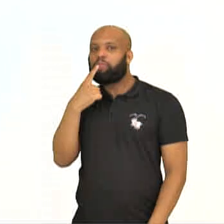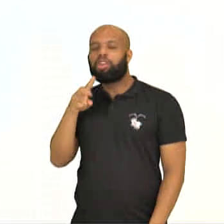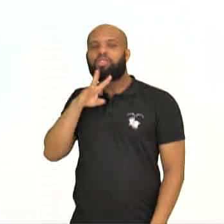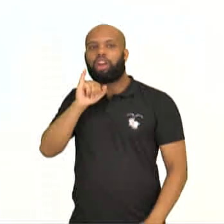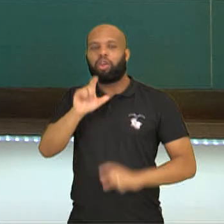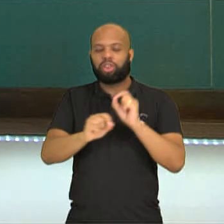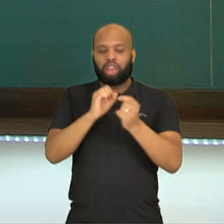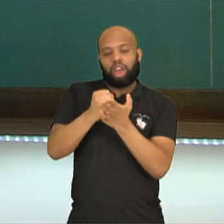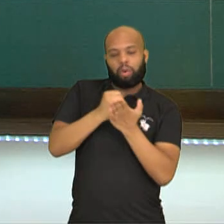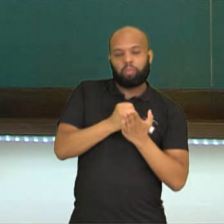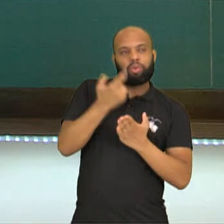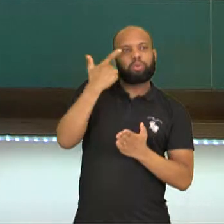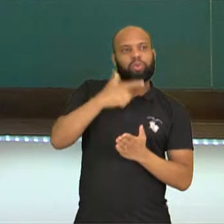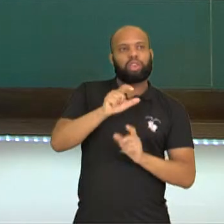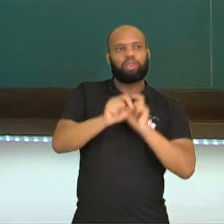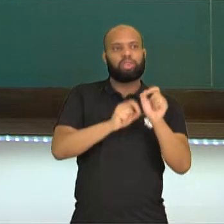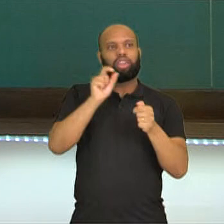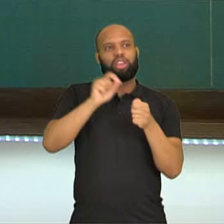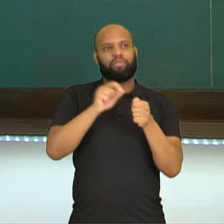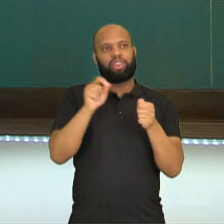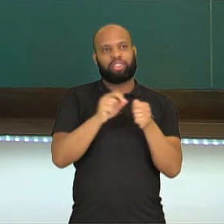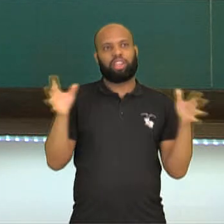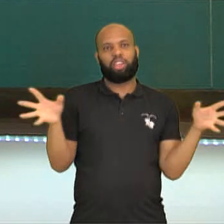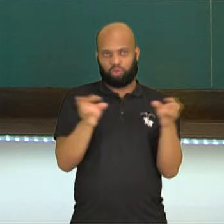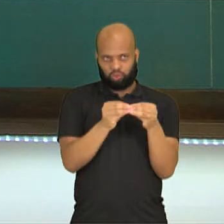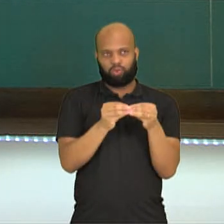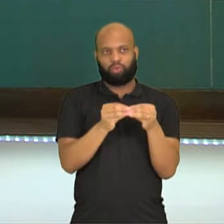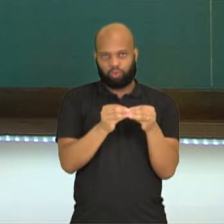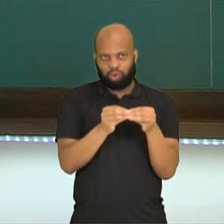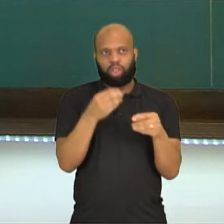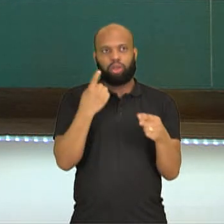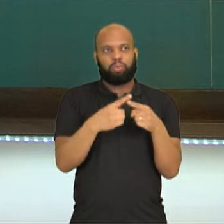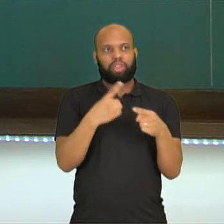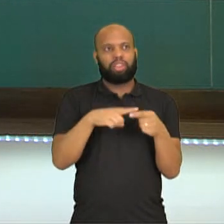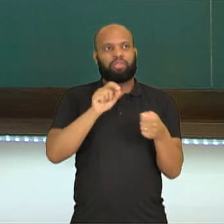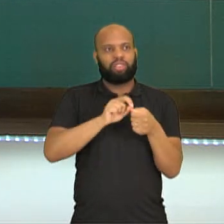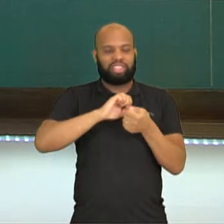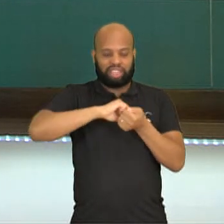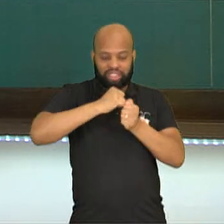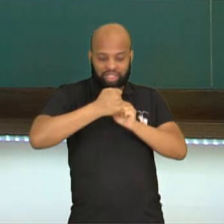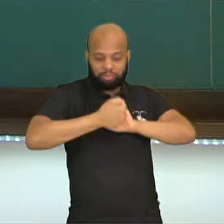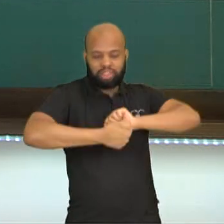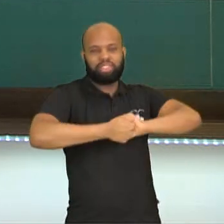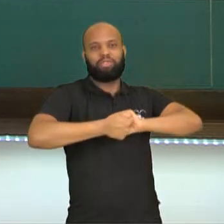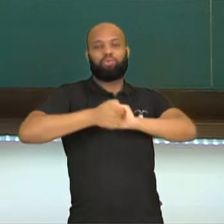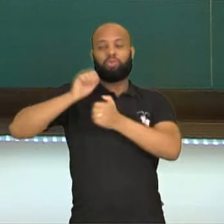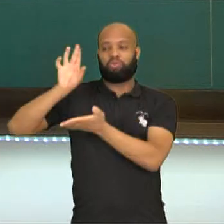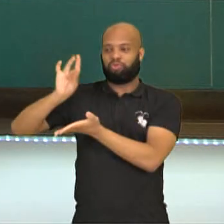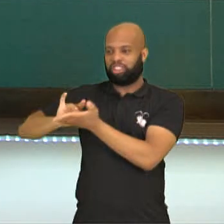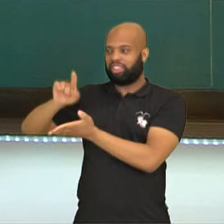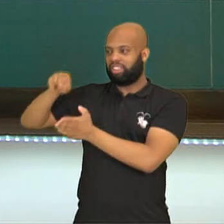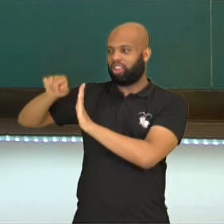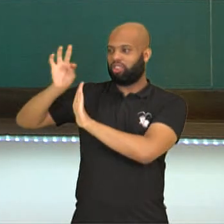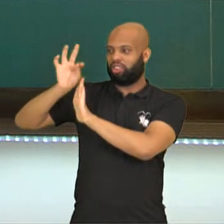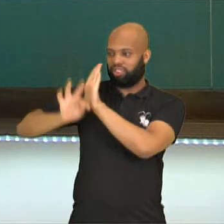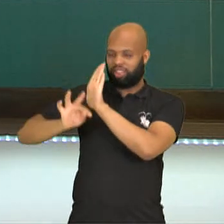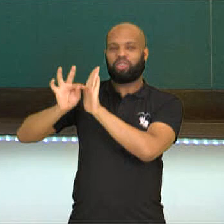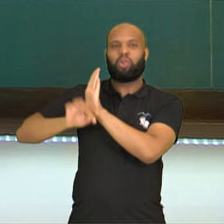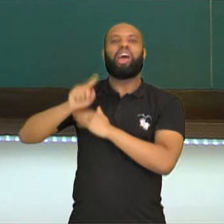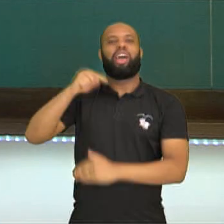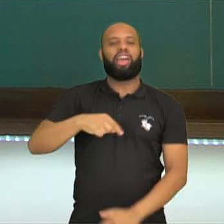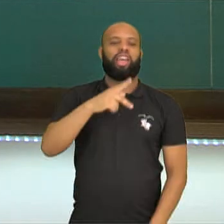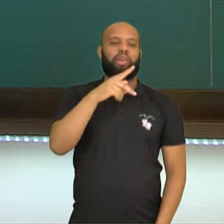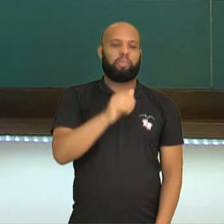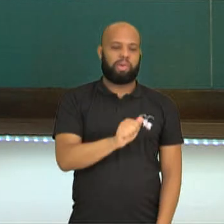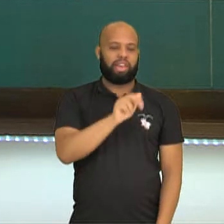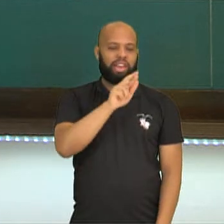de apoio para a produção do resumo, né? A produção da adaptação original e parafraseada, né?